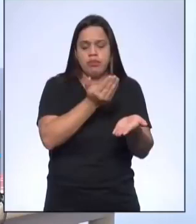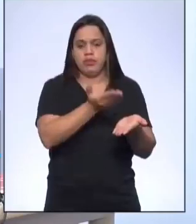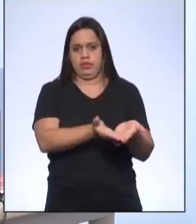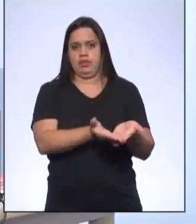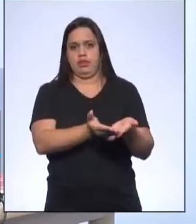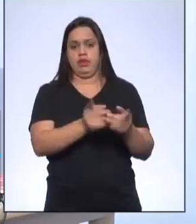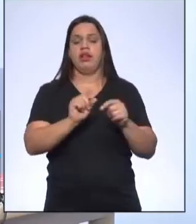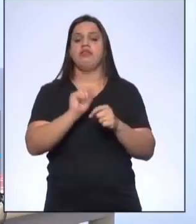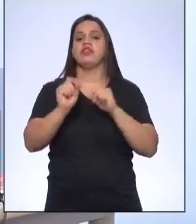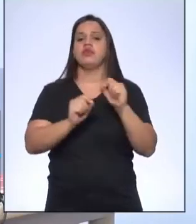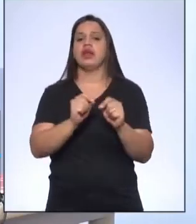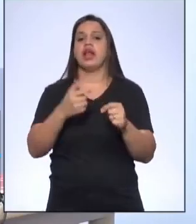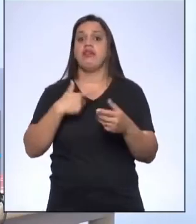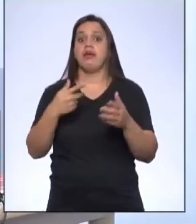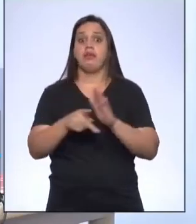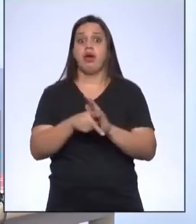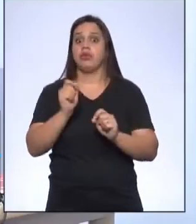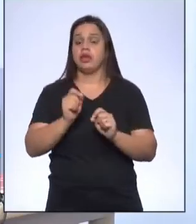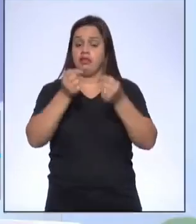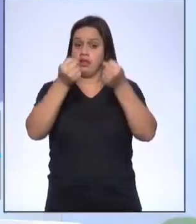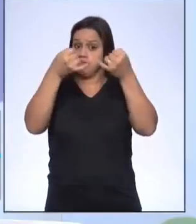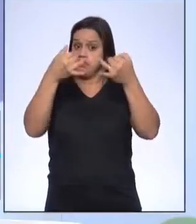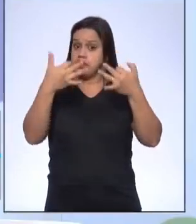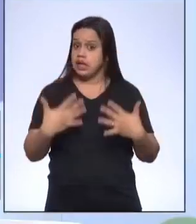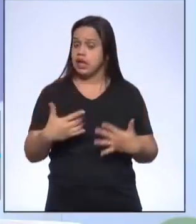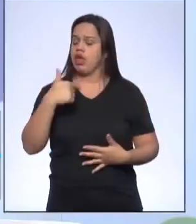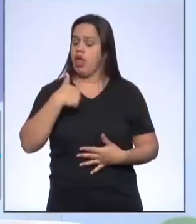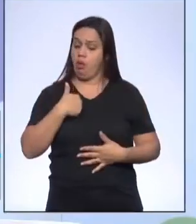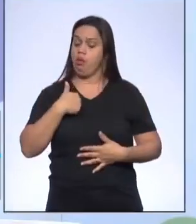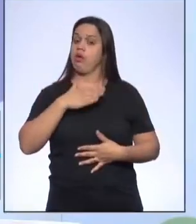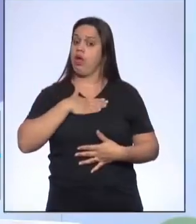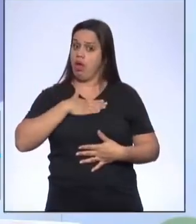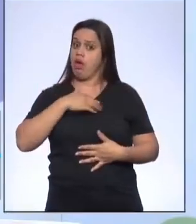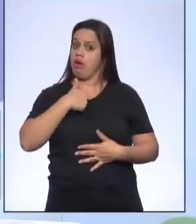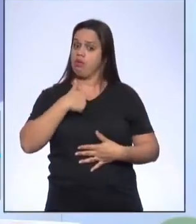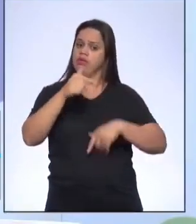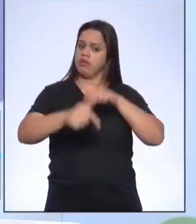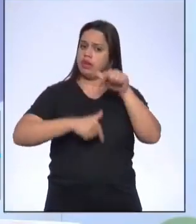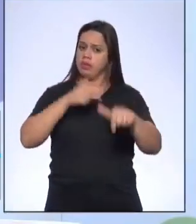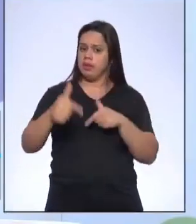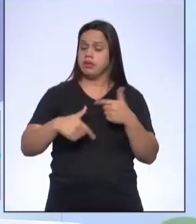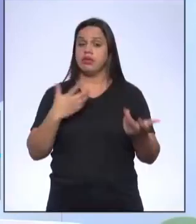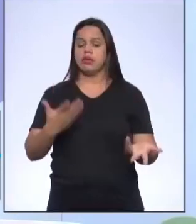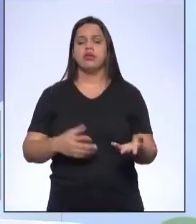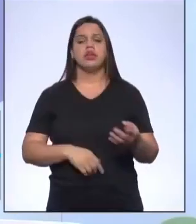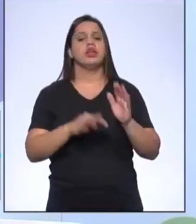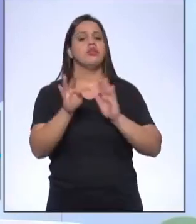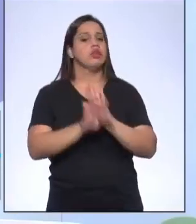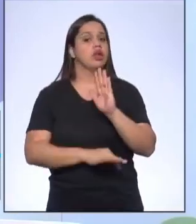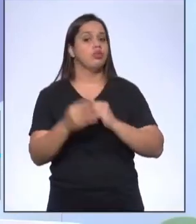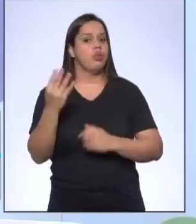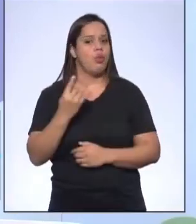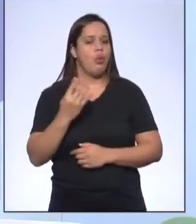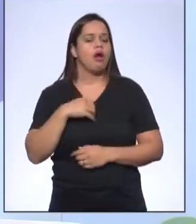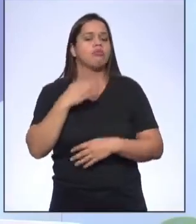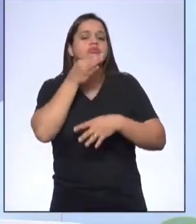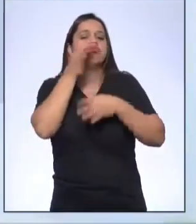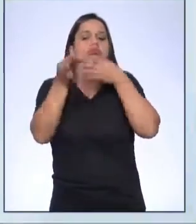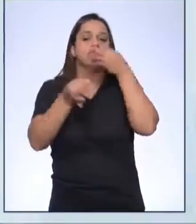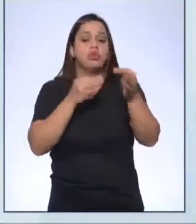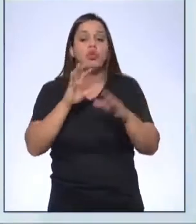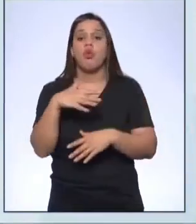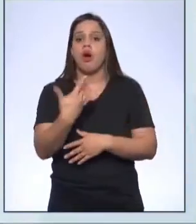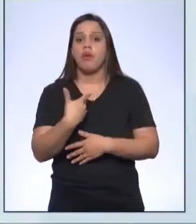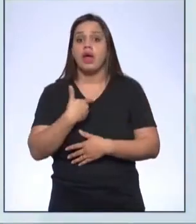é? Exatamente. Estava Ele estava trabalhando. justificando isso, né? E o 4, qual que é o argumento? Olha ali a parte.